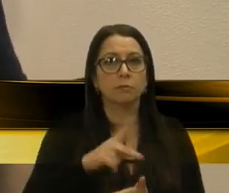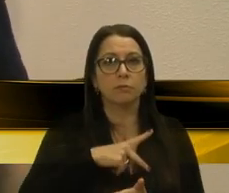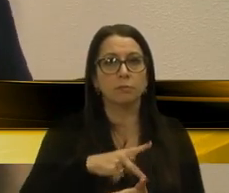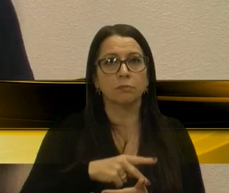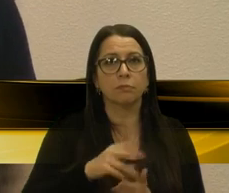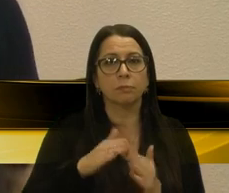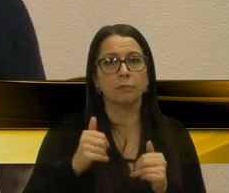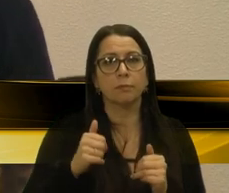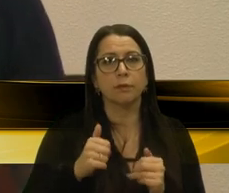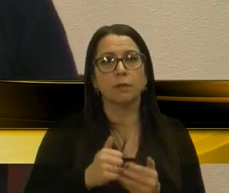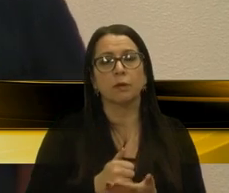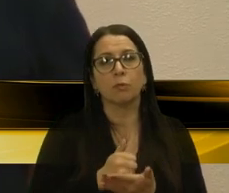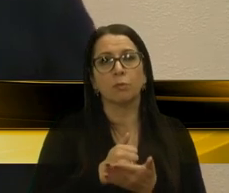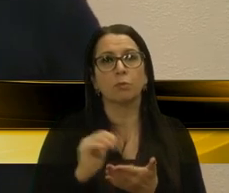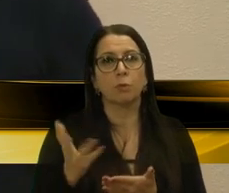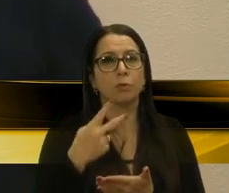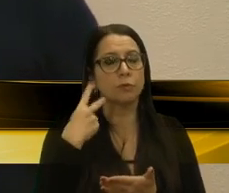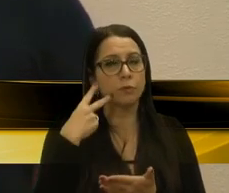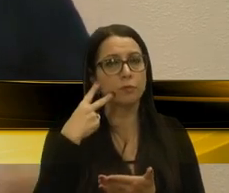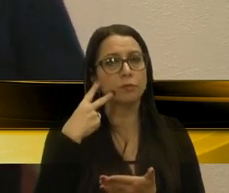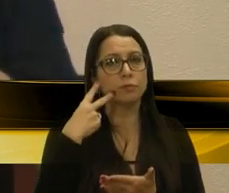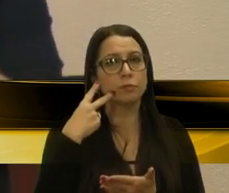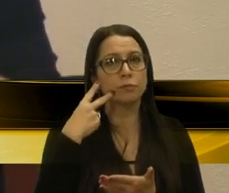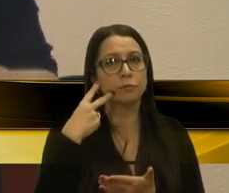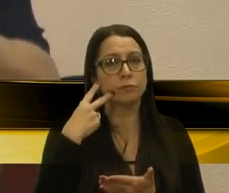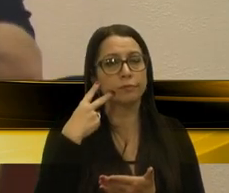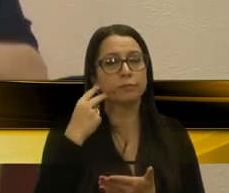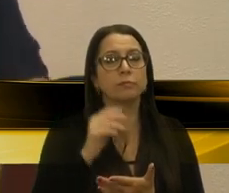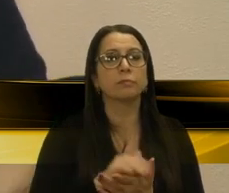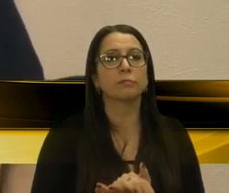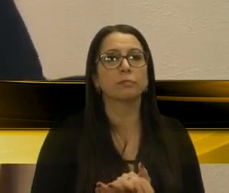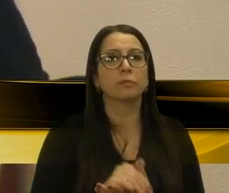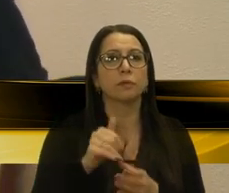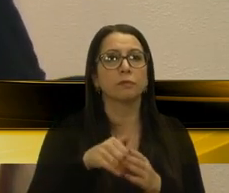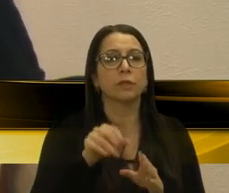presidente. Peço aos nobres pares que apoiem e que